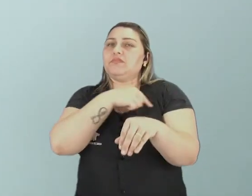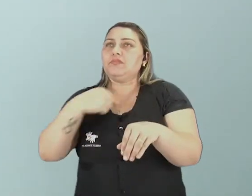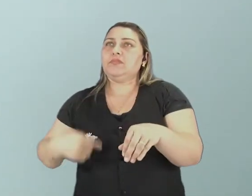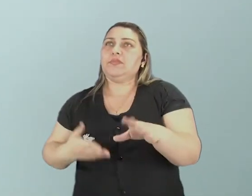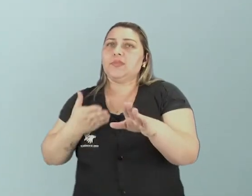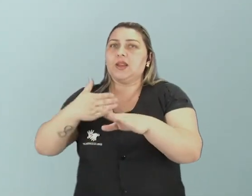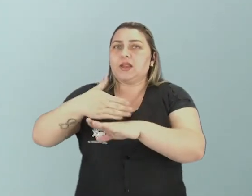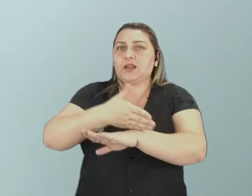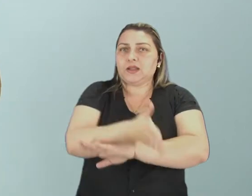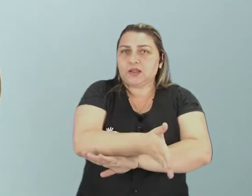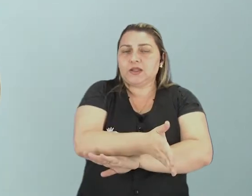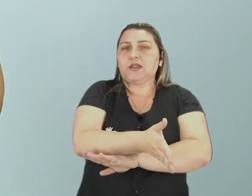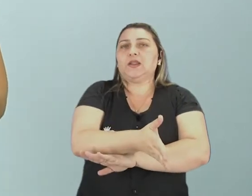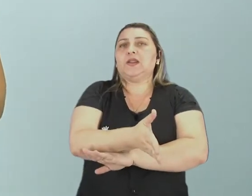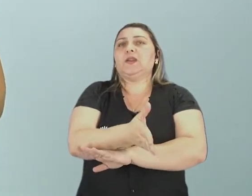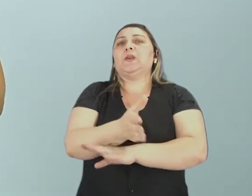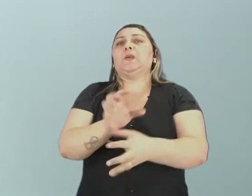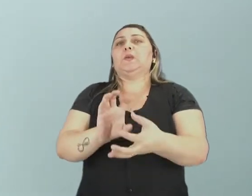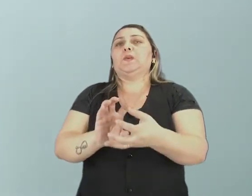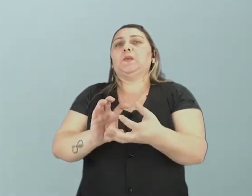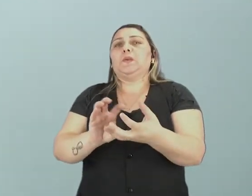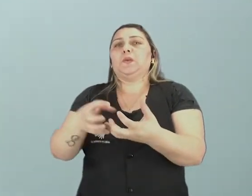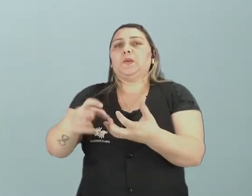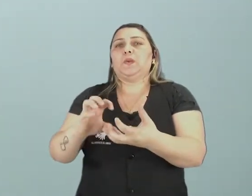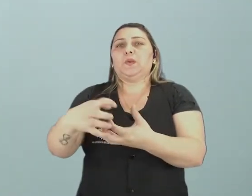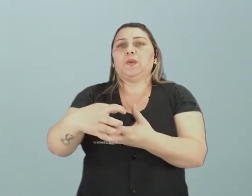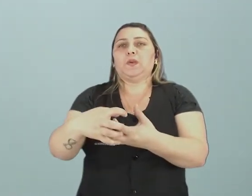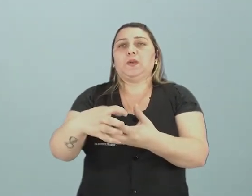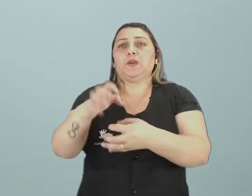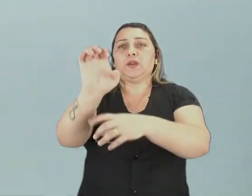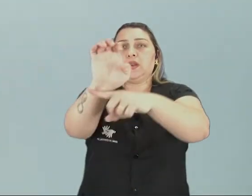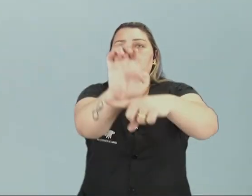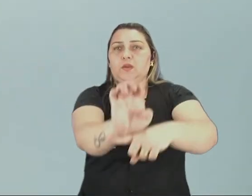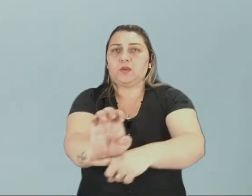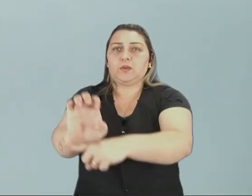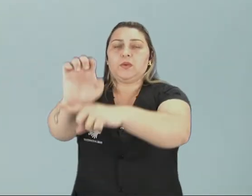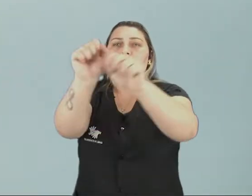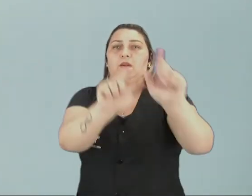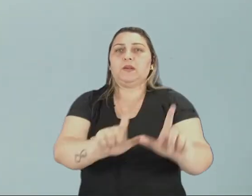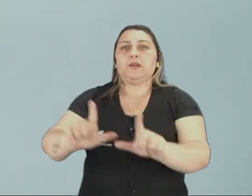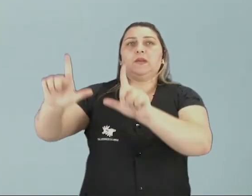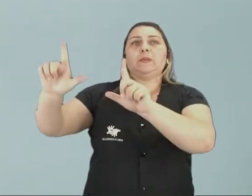chinês e entrar no continente europeu. Vamos ao próximo slide?